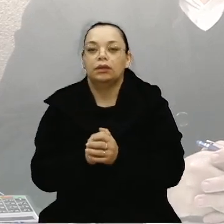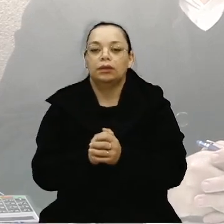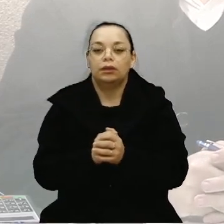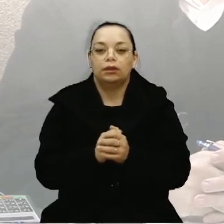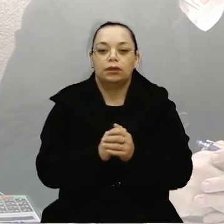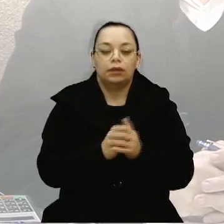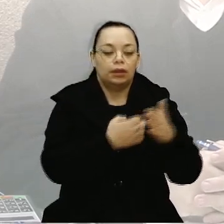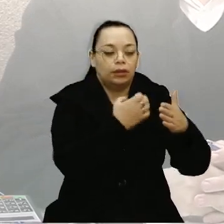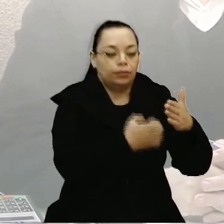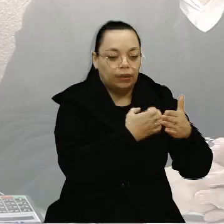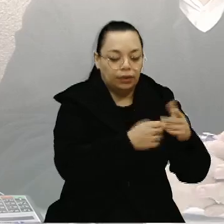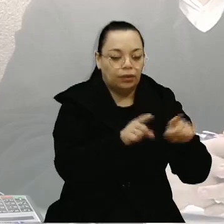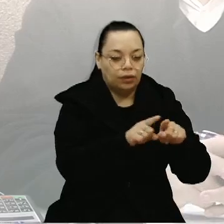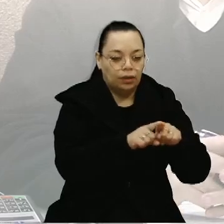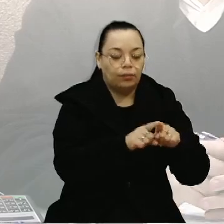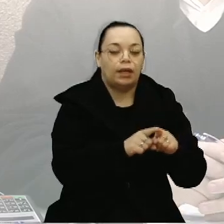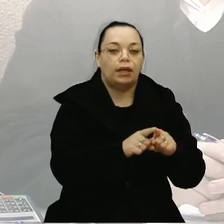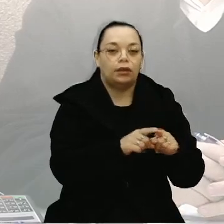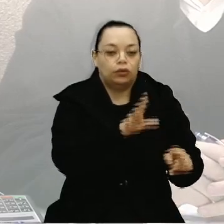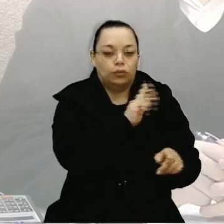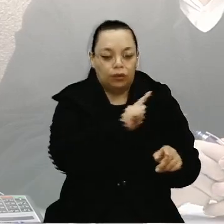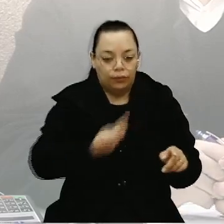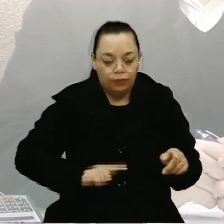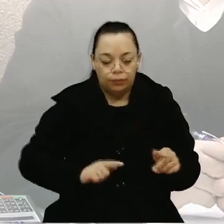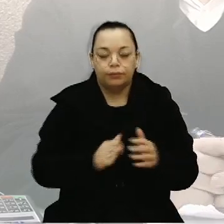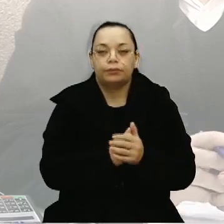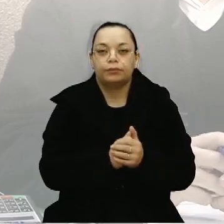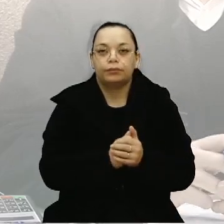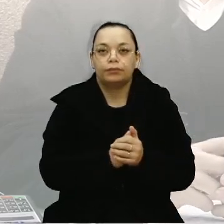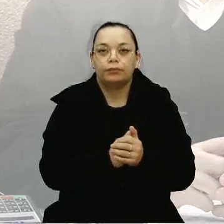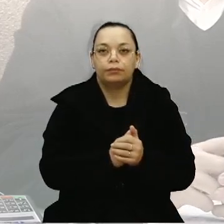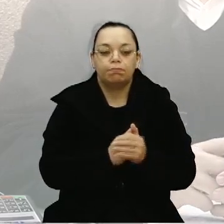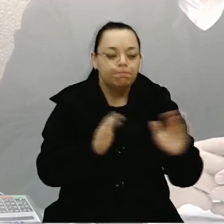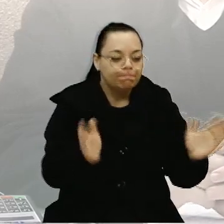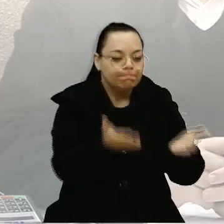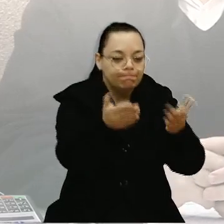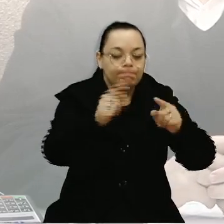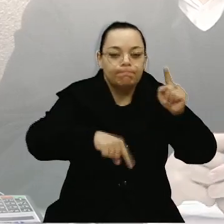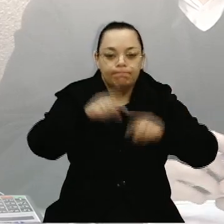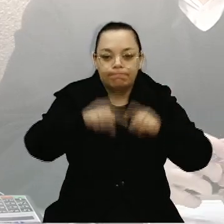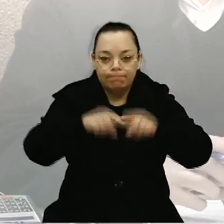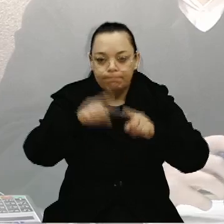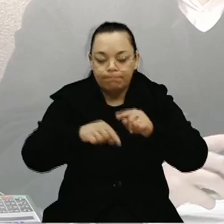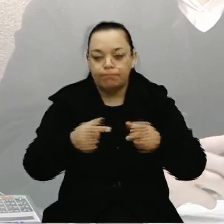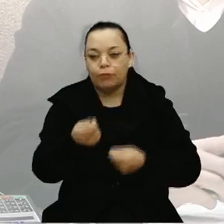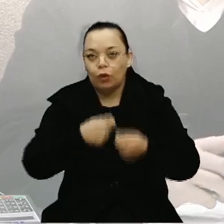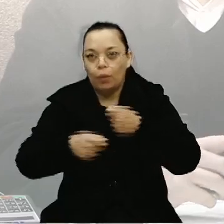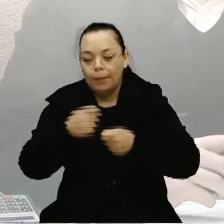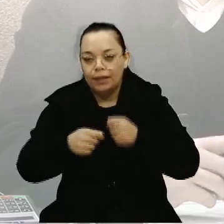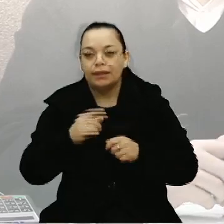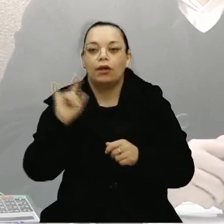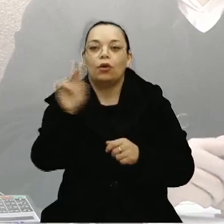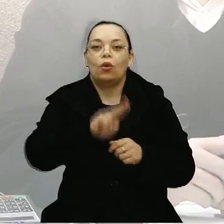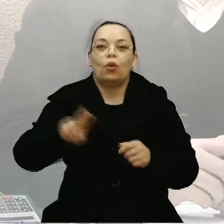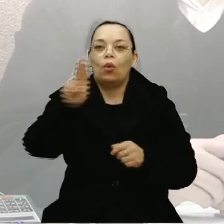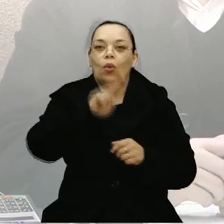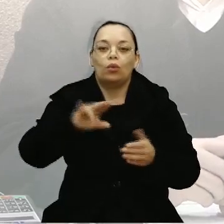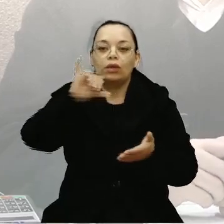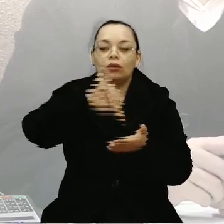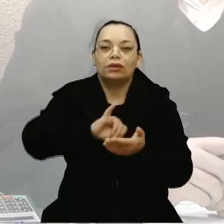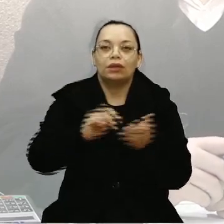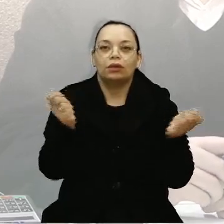entidades empresariais e órgãos governamentais, fomento à atividade comercial através da utilização do Centro